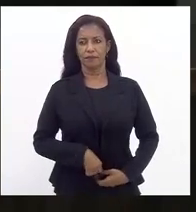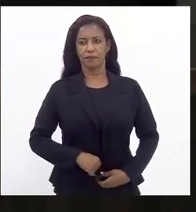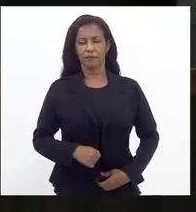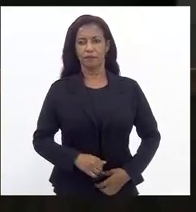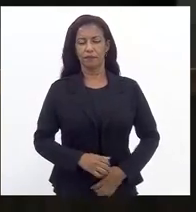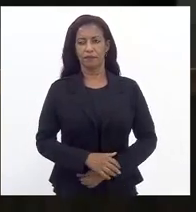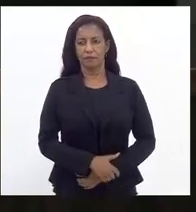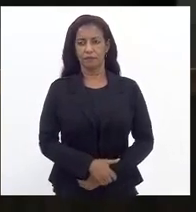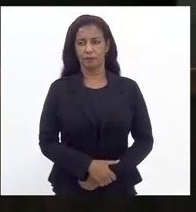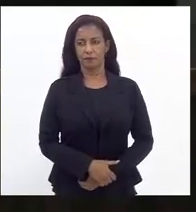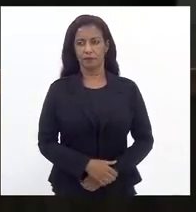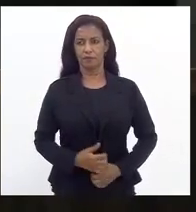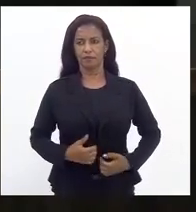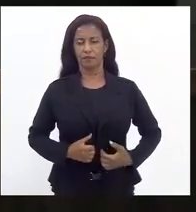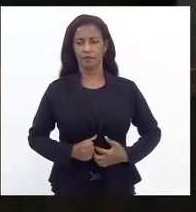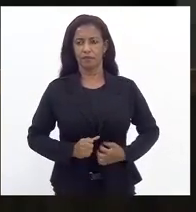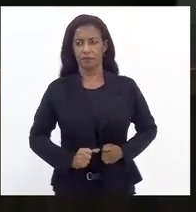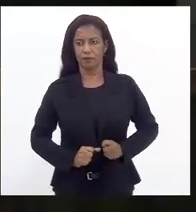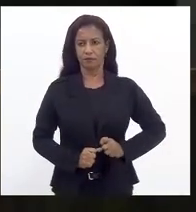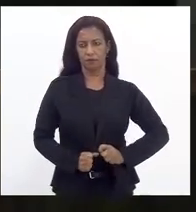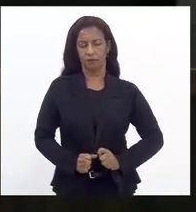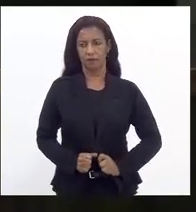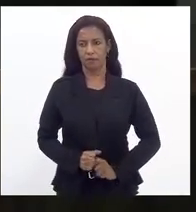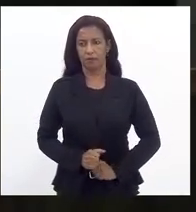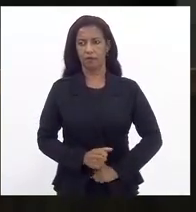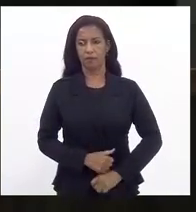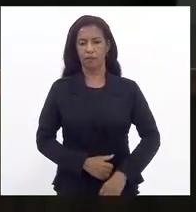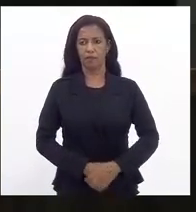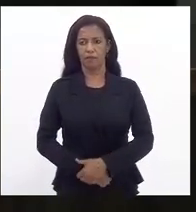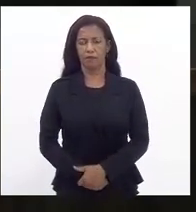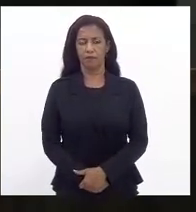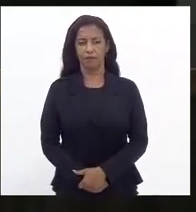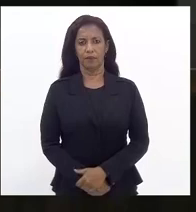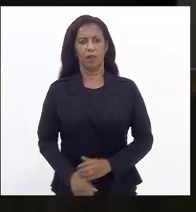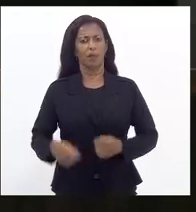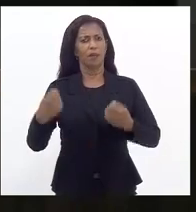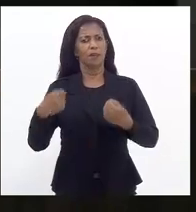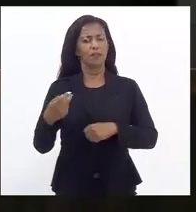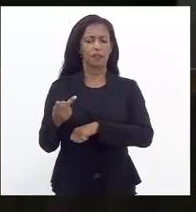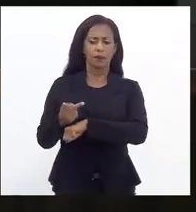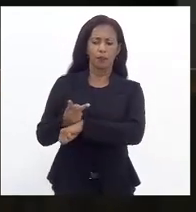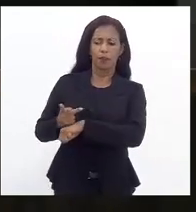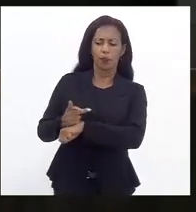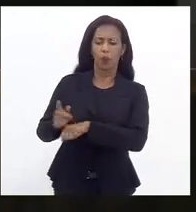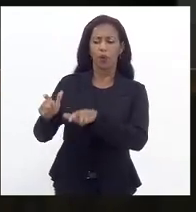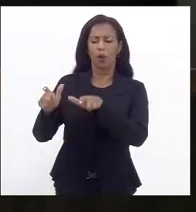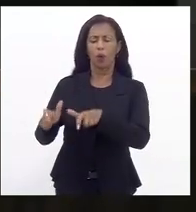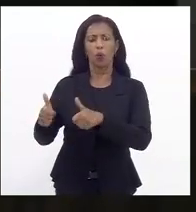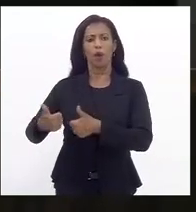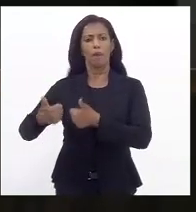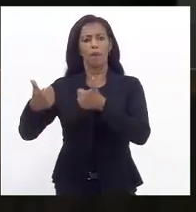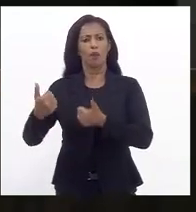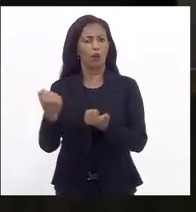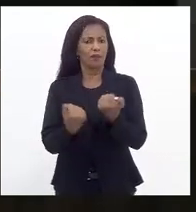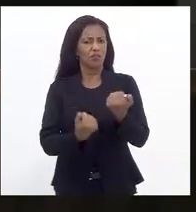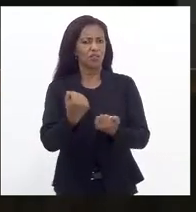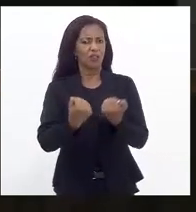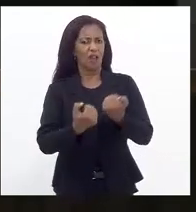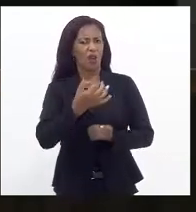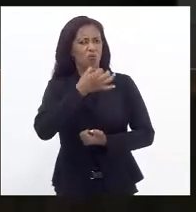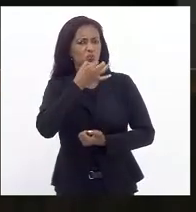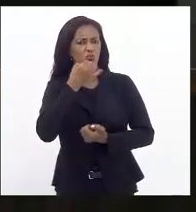a Ju está com local melhor aí vai ser em você tá de carro para um lugar melhor E aí